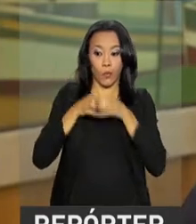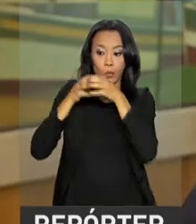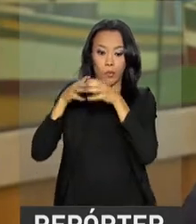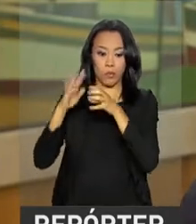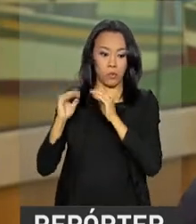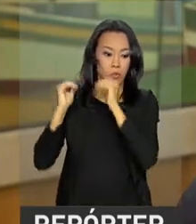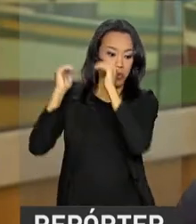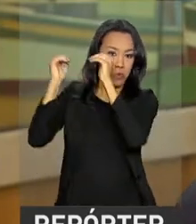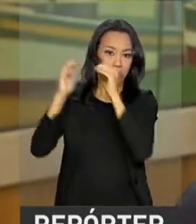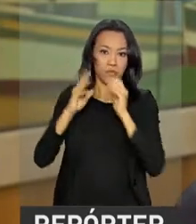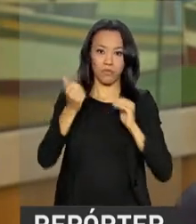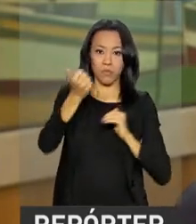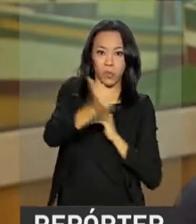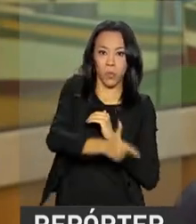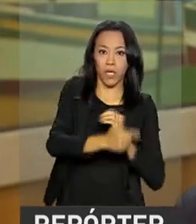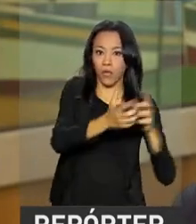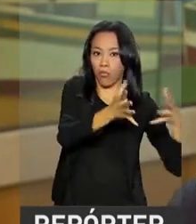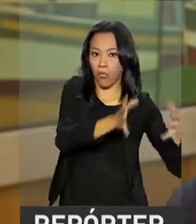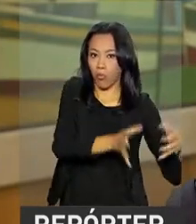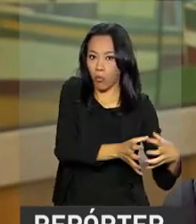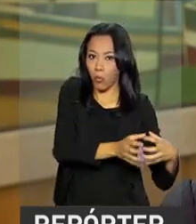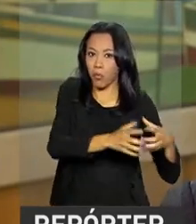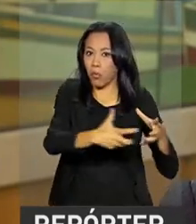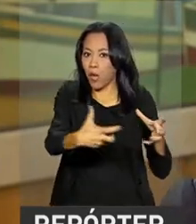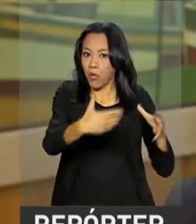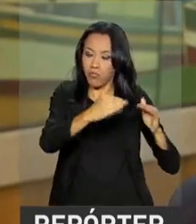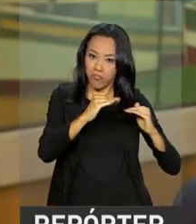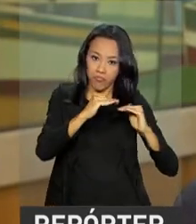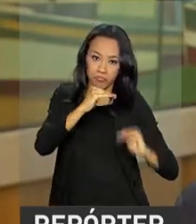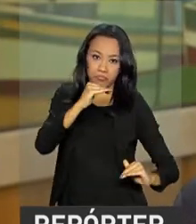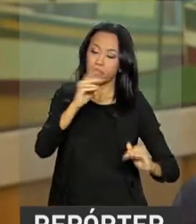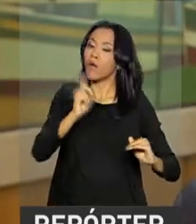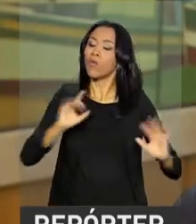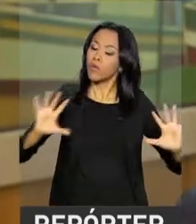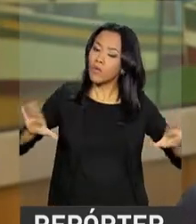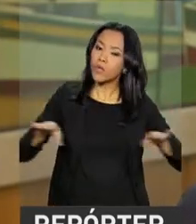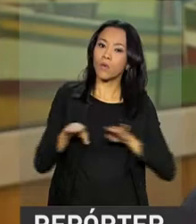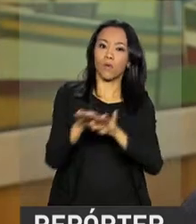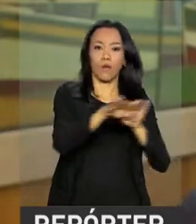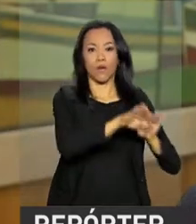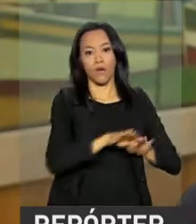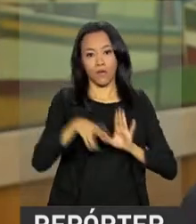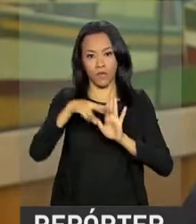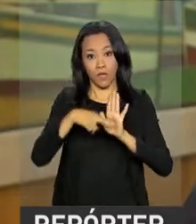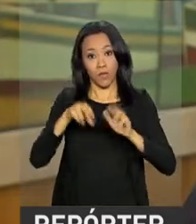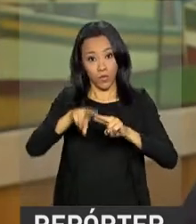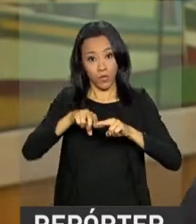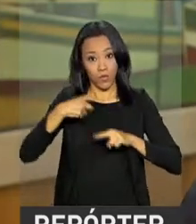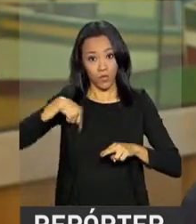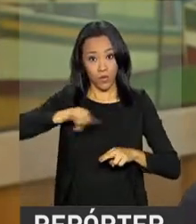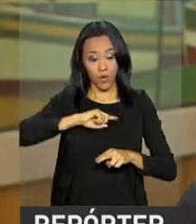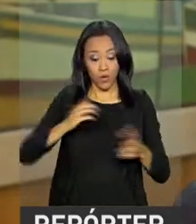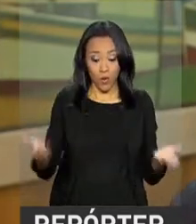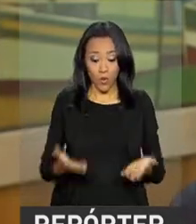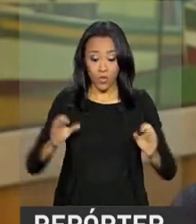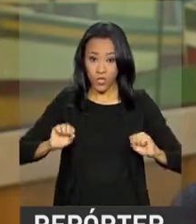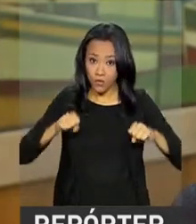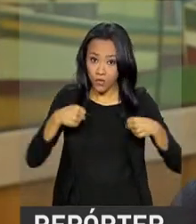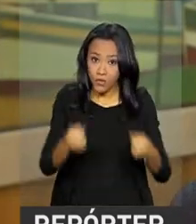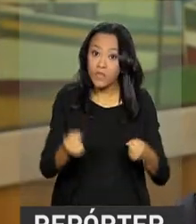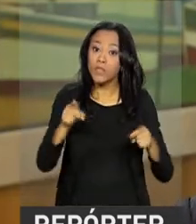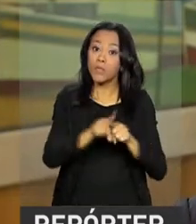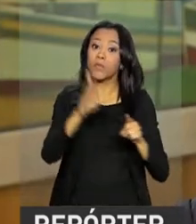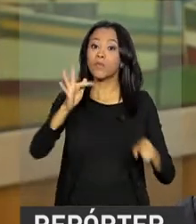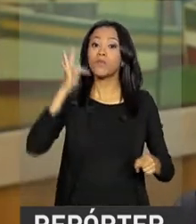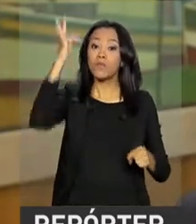cortando privilégios e também estamos fazendo um esforço para que hoje e no futuro os aposentados possam